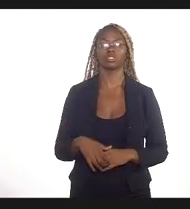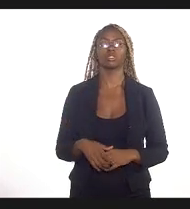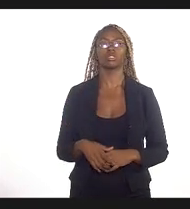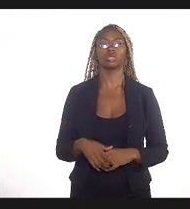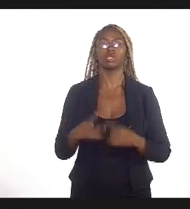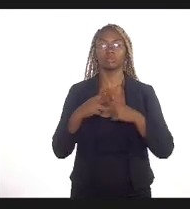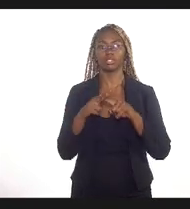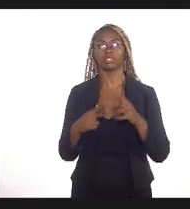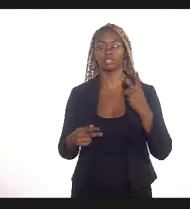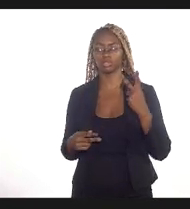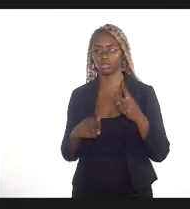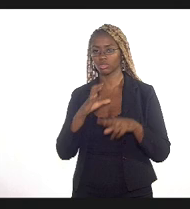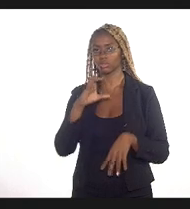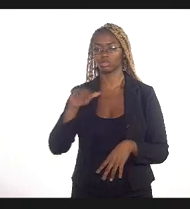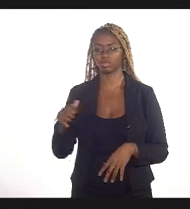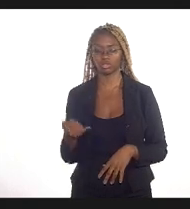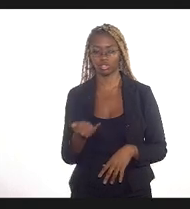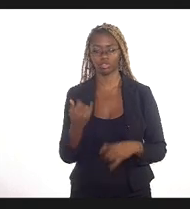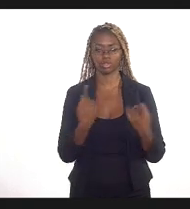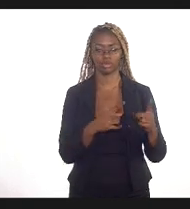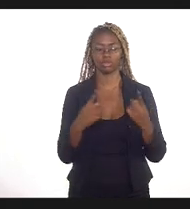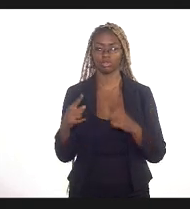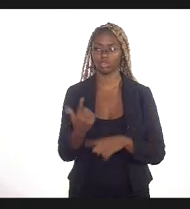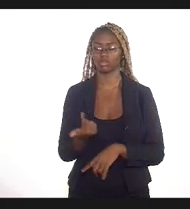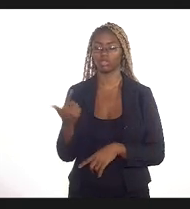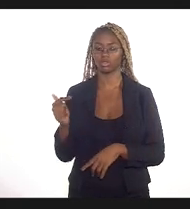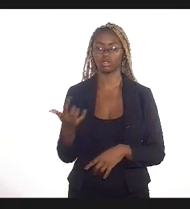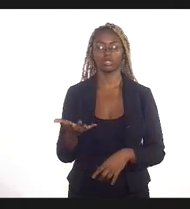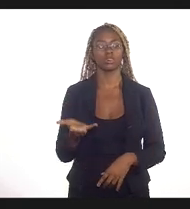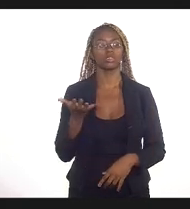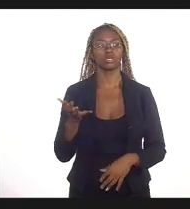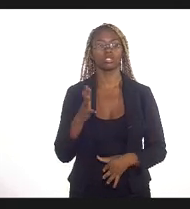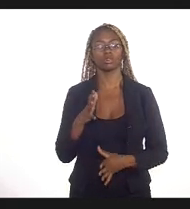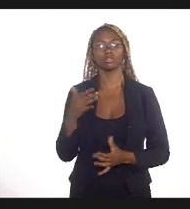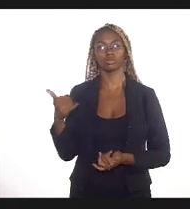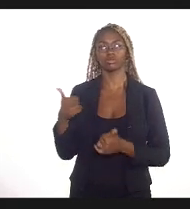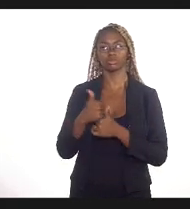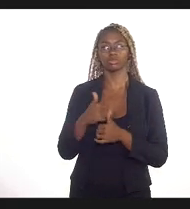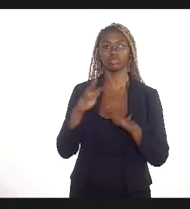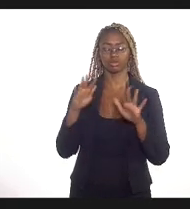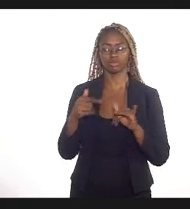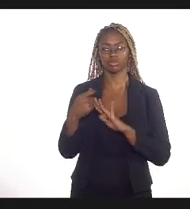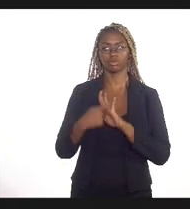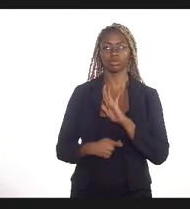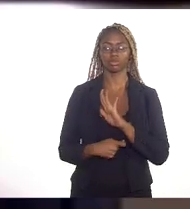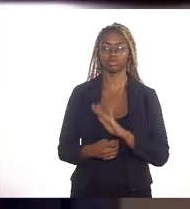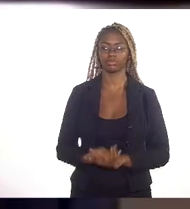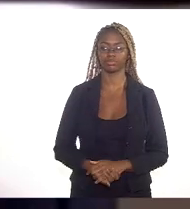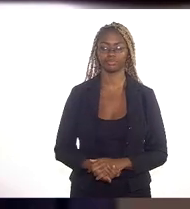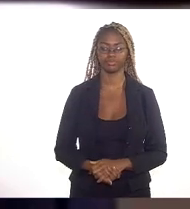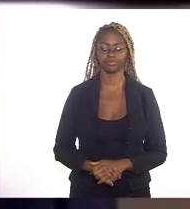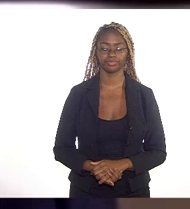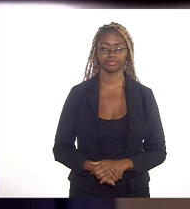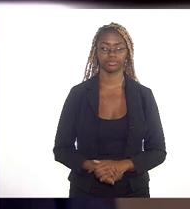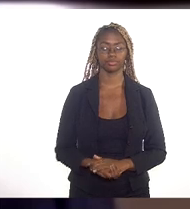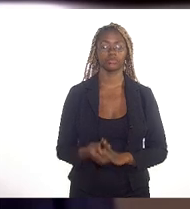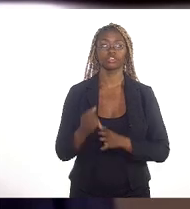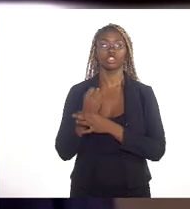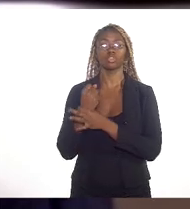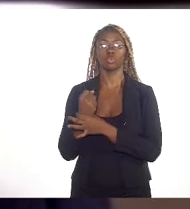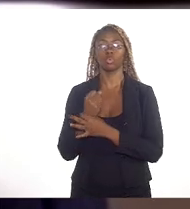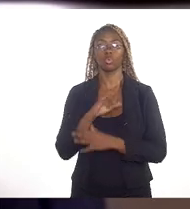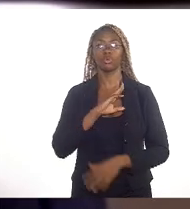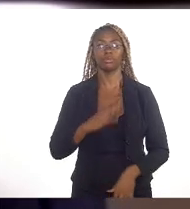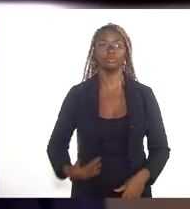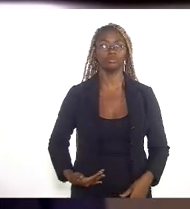CCJ, contrário às demais emendas, concluindo por substitutivo, pedindo forma final de redação. Pela Comissão de Segurança Pública e Ação de